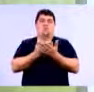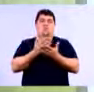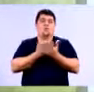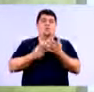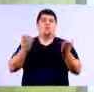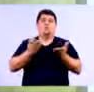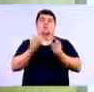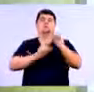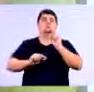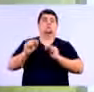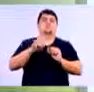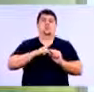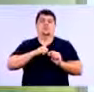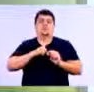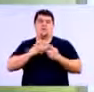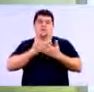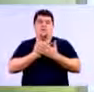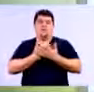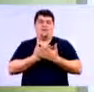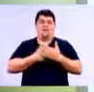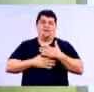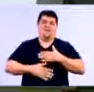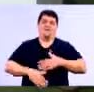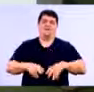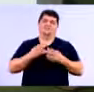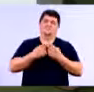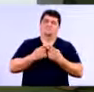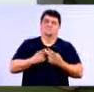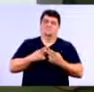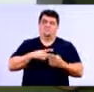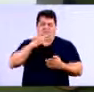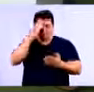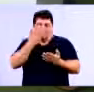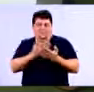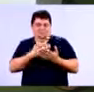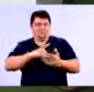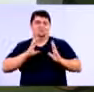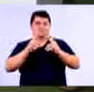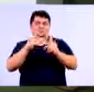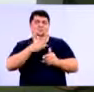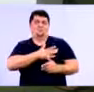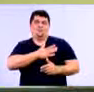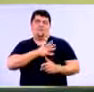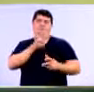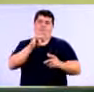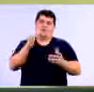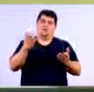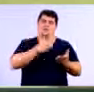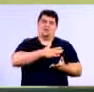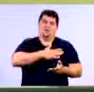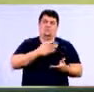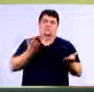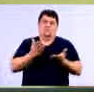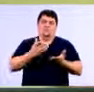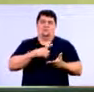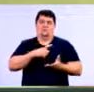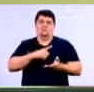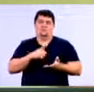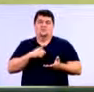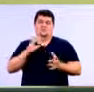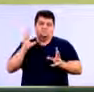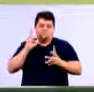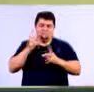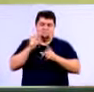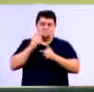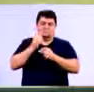está muito tranquila, certo, professora? Acredito que sim, gente. Acredito que vocês todos vão gostar bastante da aula de hoje. Ela está bem tranquila. A gente está tentando revisar